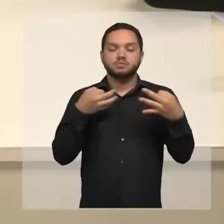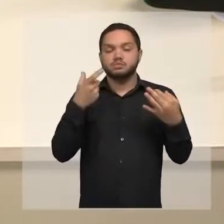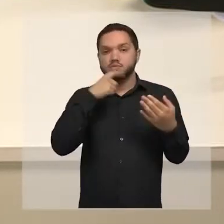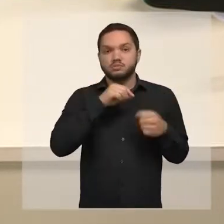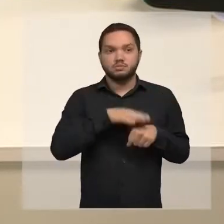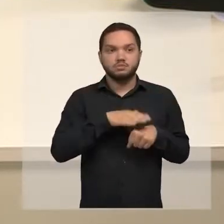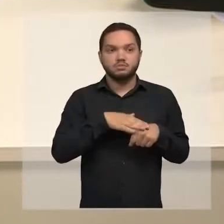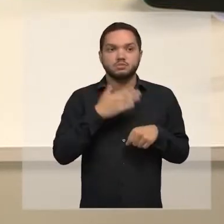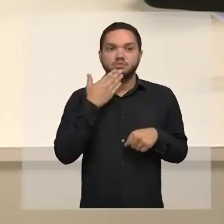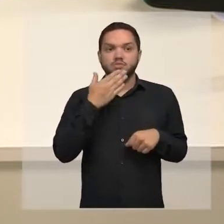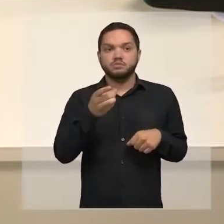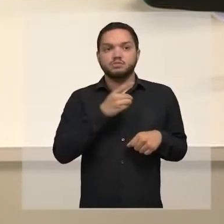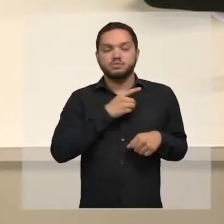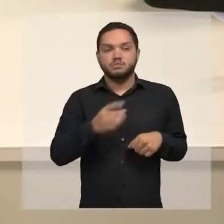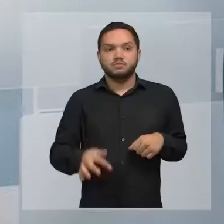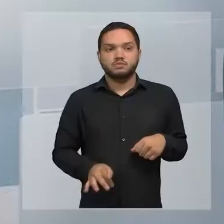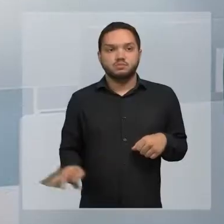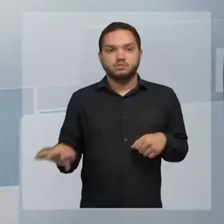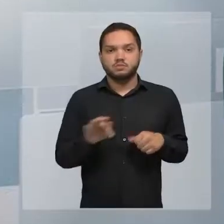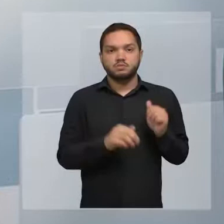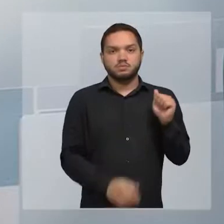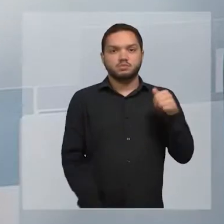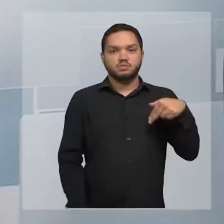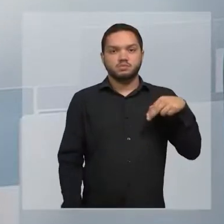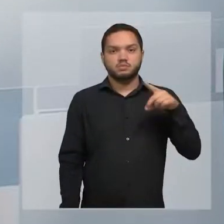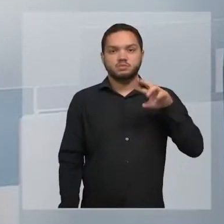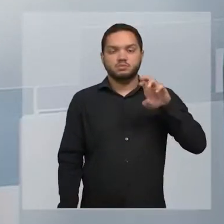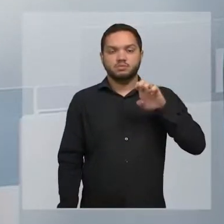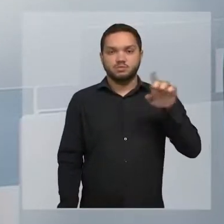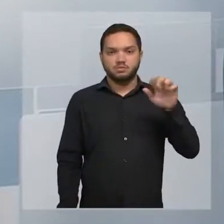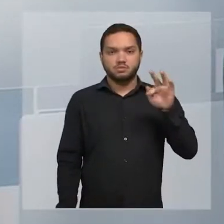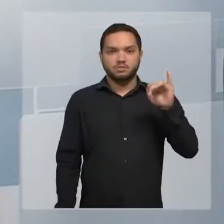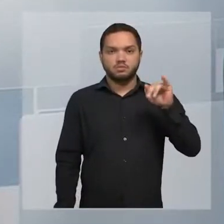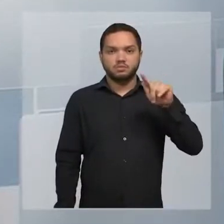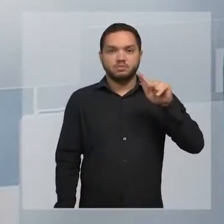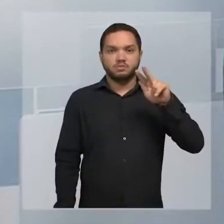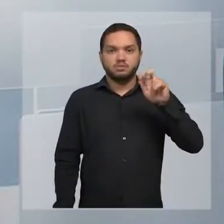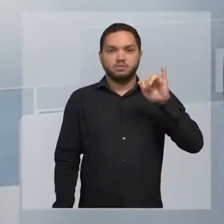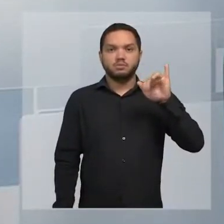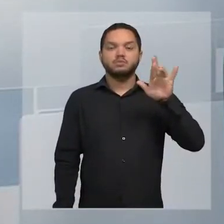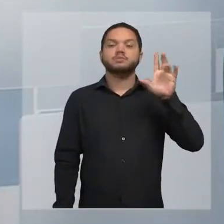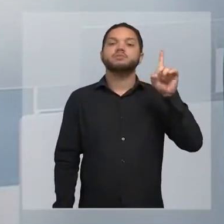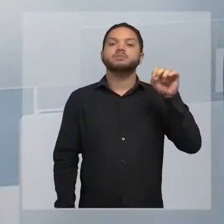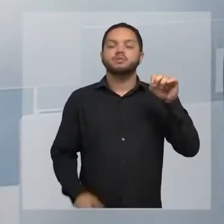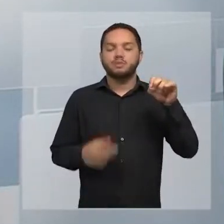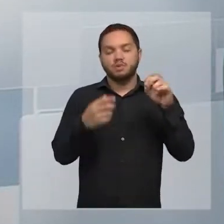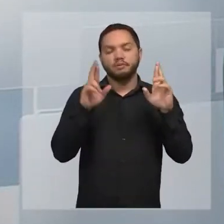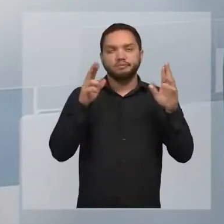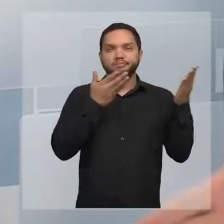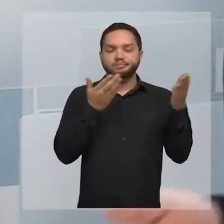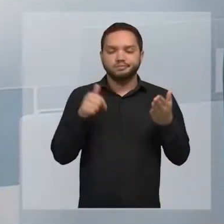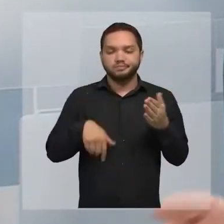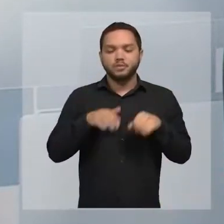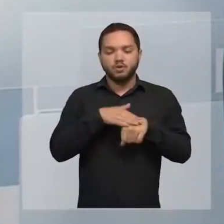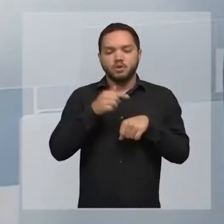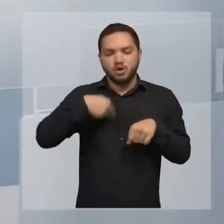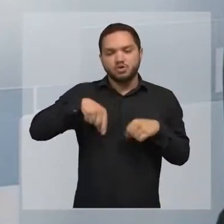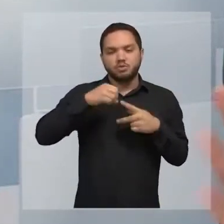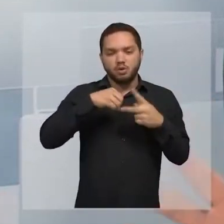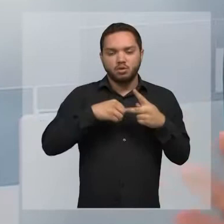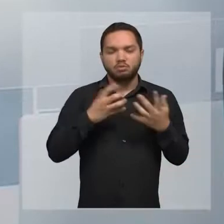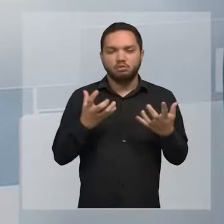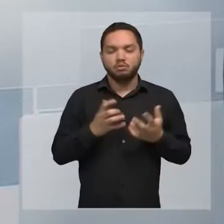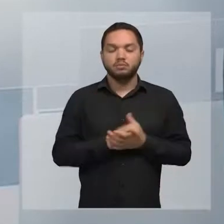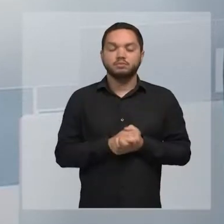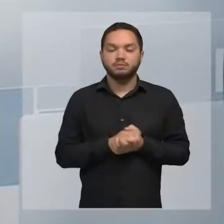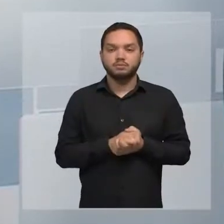foi pedida pelo nosso querido amigo e deputado federal André Figueiredo, na qual eu espero que nos próximos dias esteja aqui nessa banca.